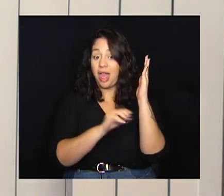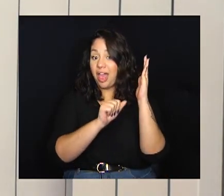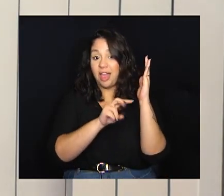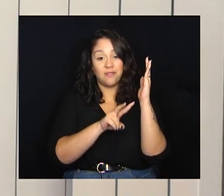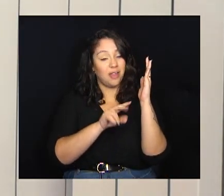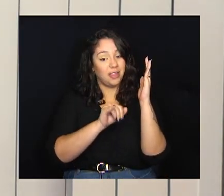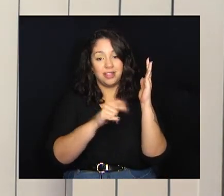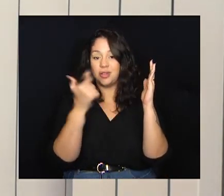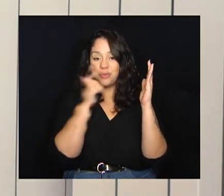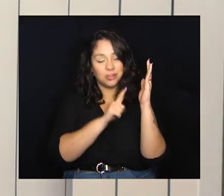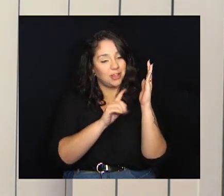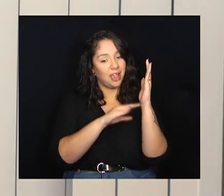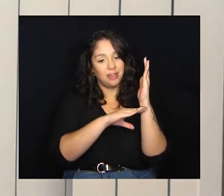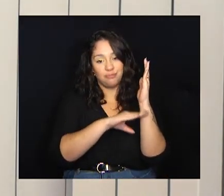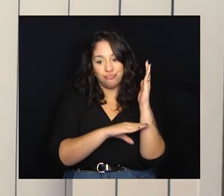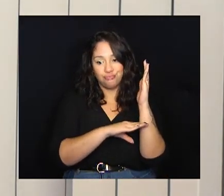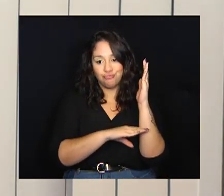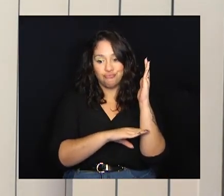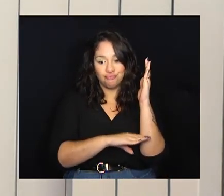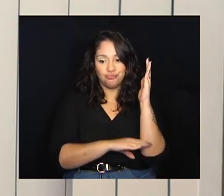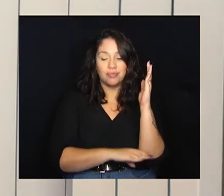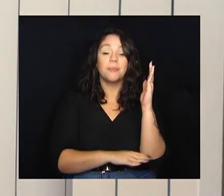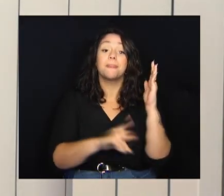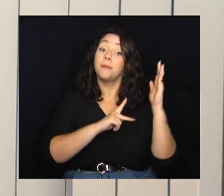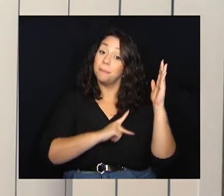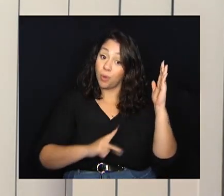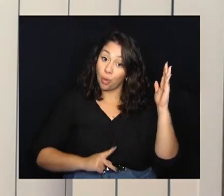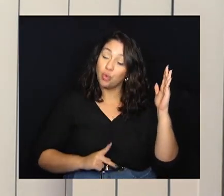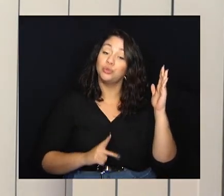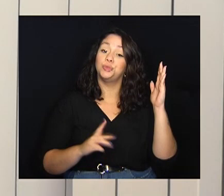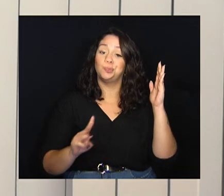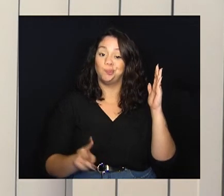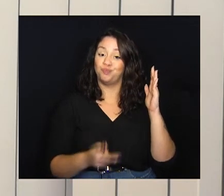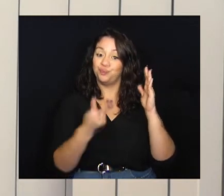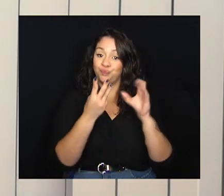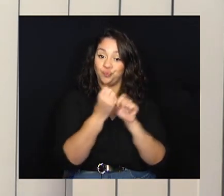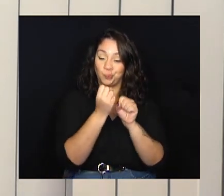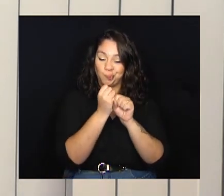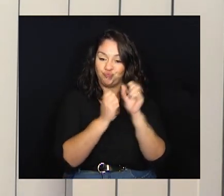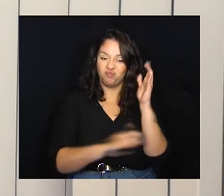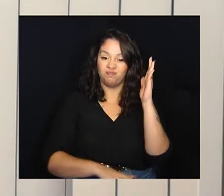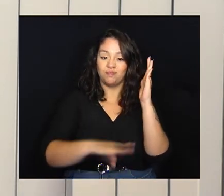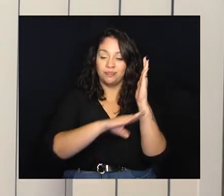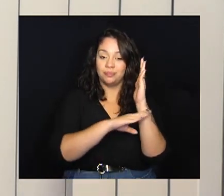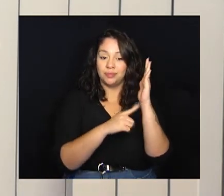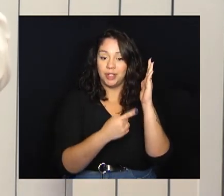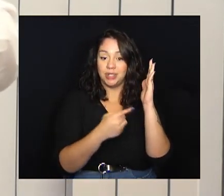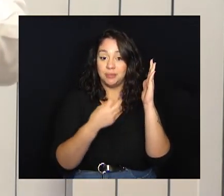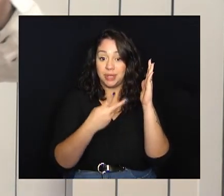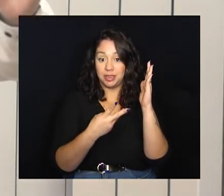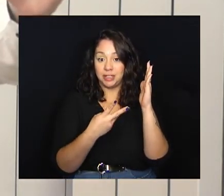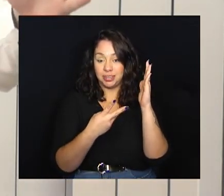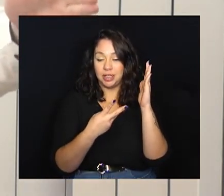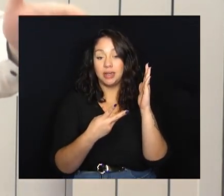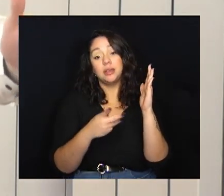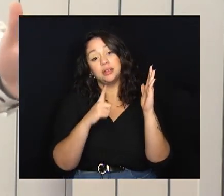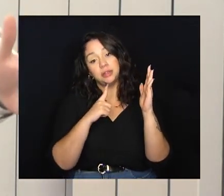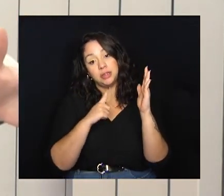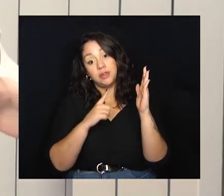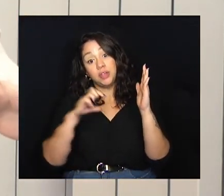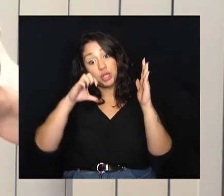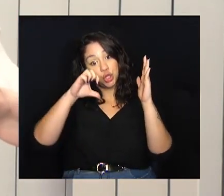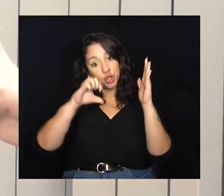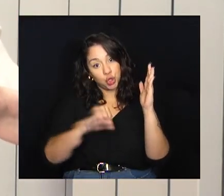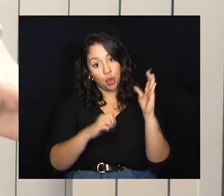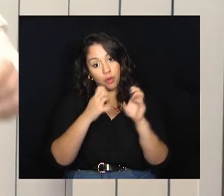Três Pontos importantes da ponte deixa a equipe na 13ª colocação abriu nove pontos